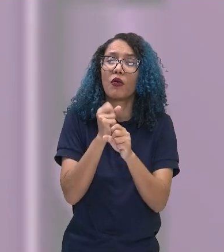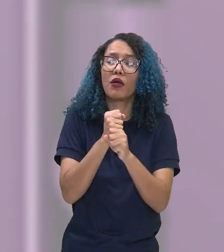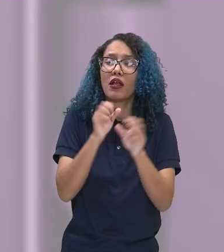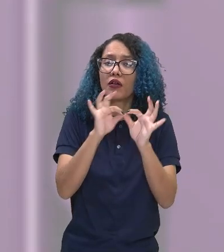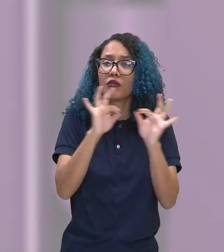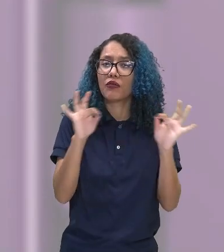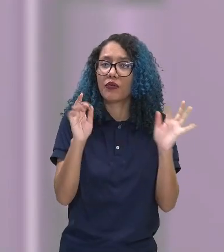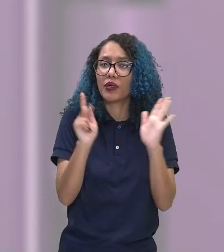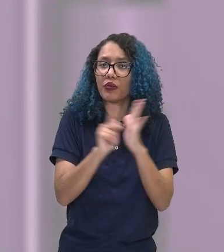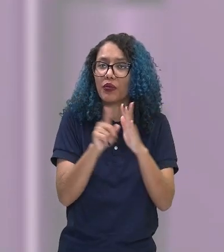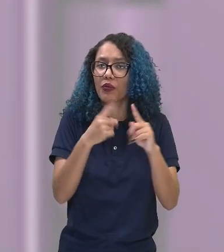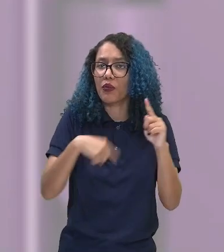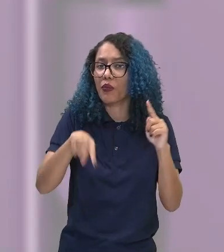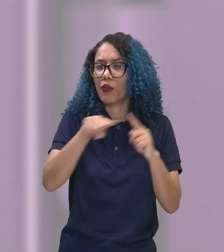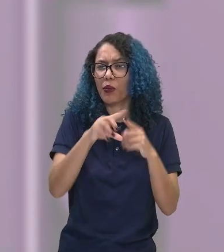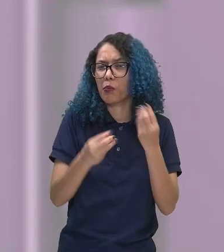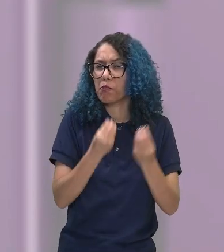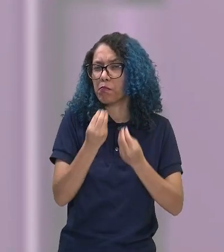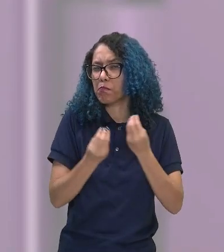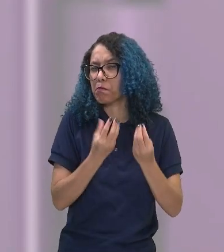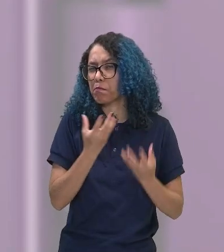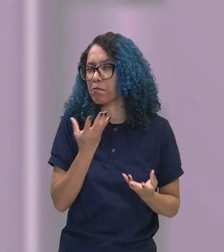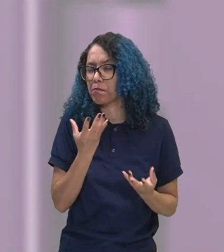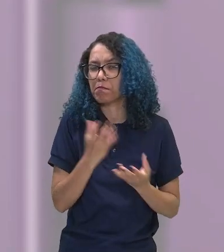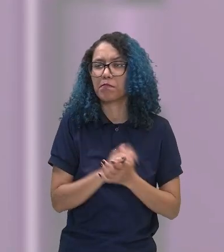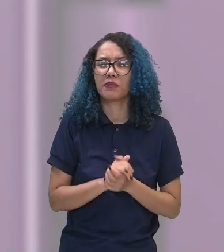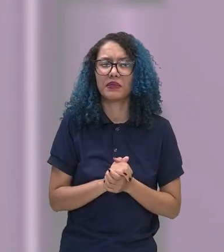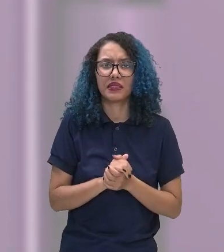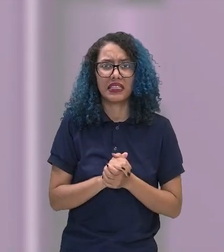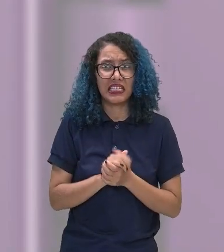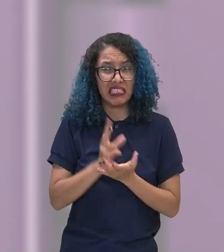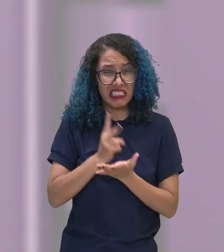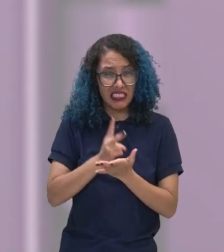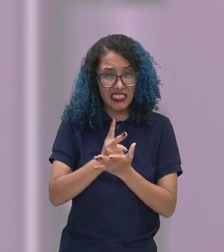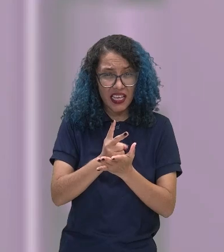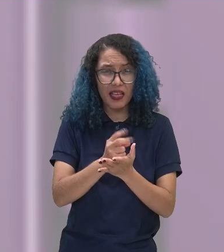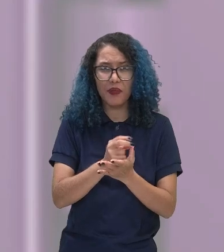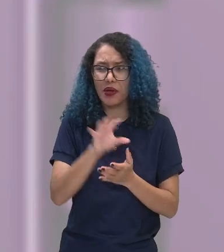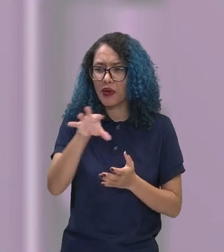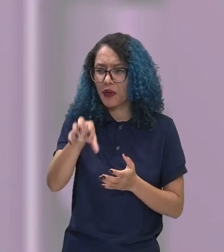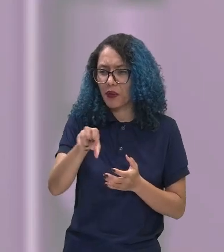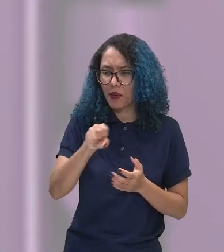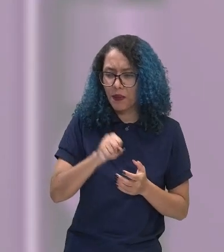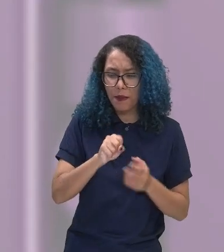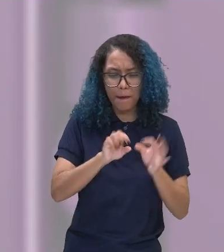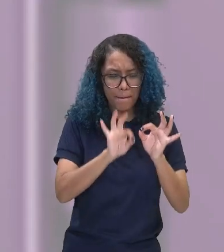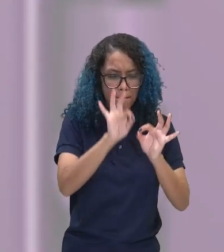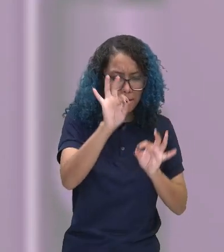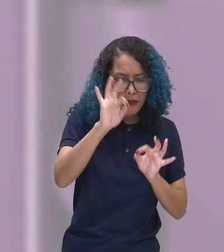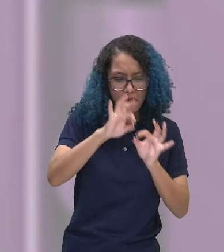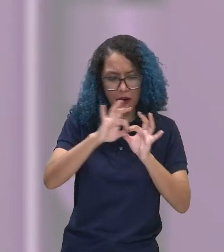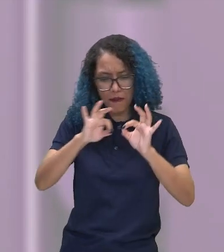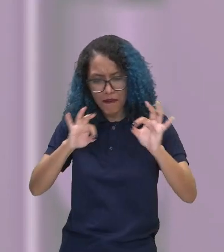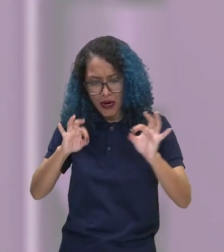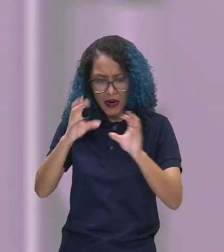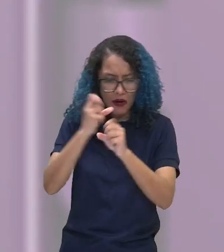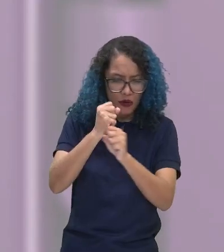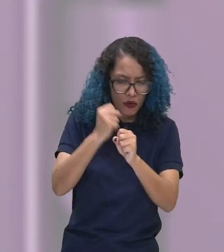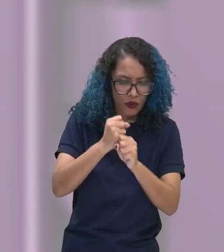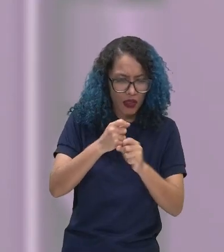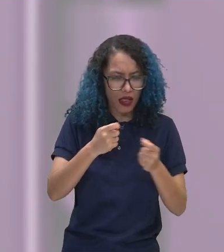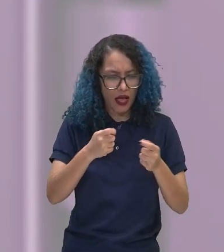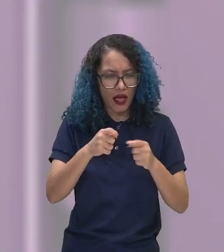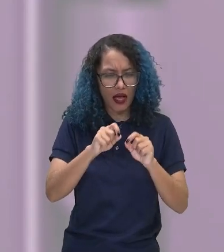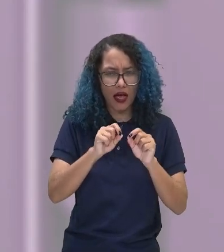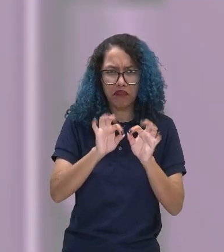uma circunferência? Sempre eu vou ter que dar um jeito de pegar alguma coisa que eu possa medir, sei lá, uma trena, uma